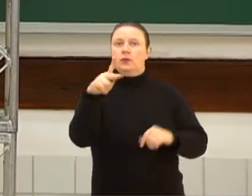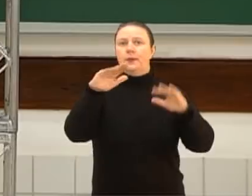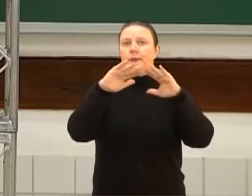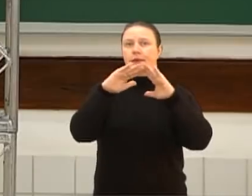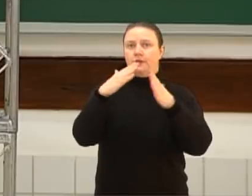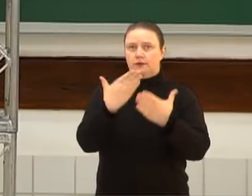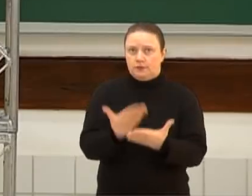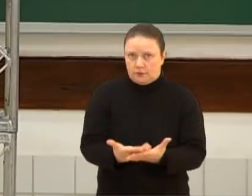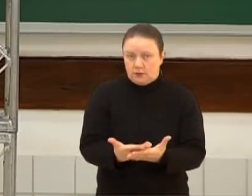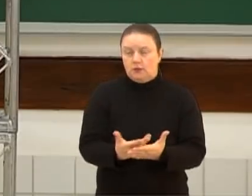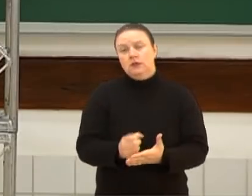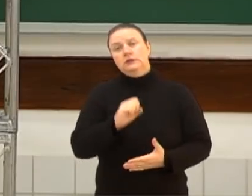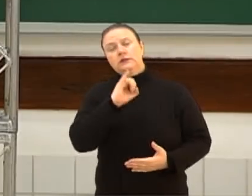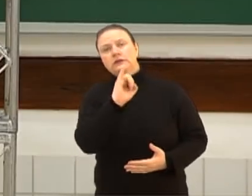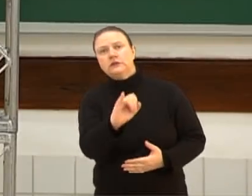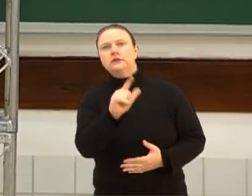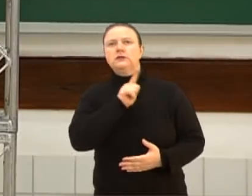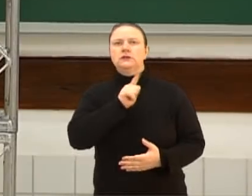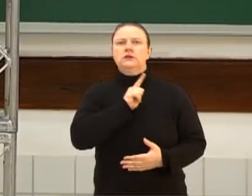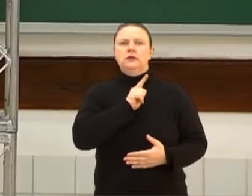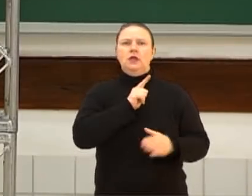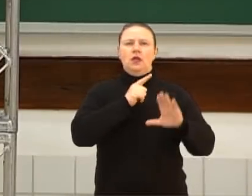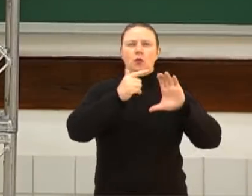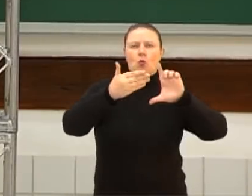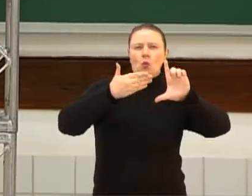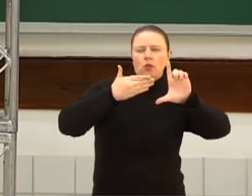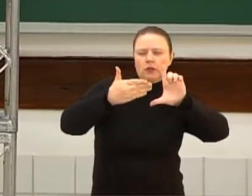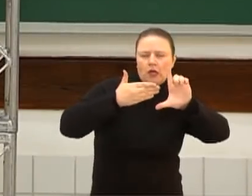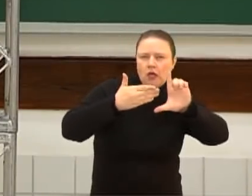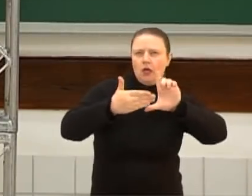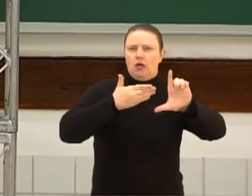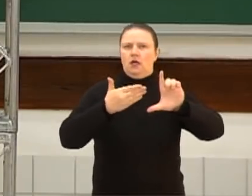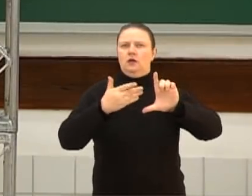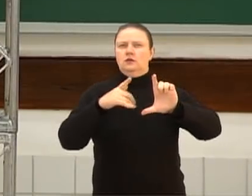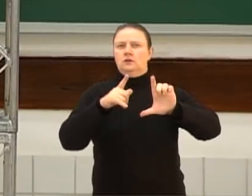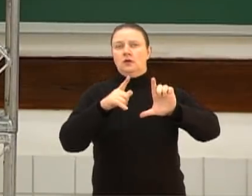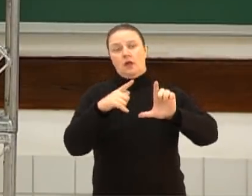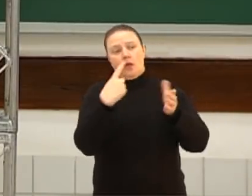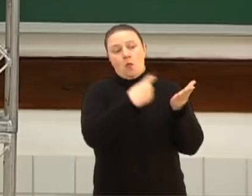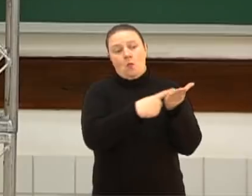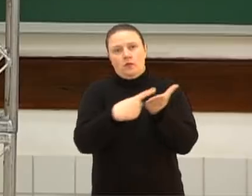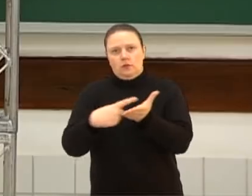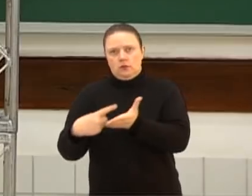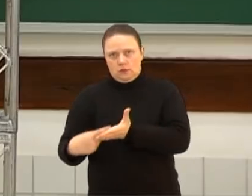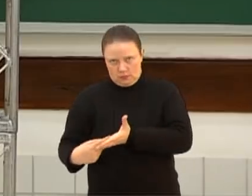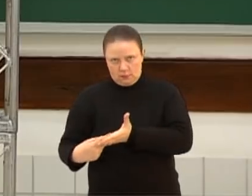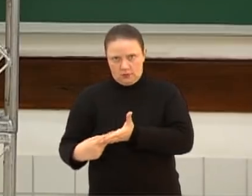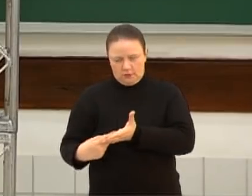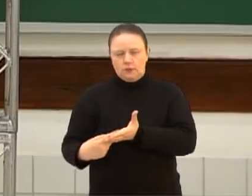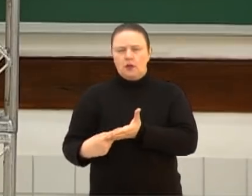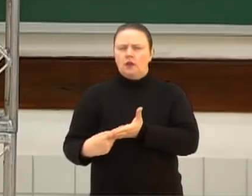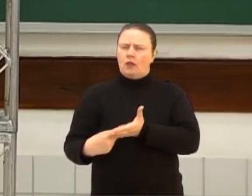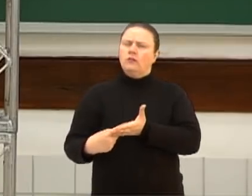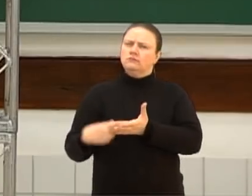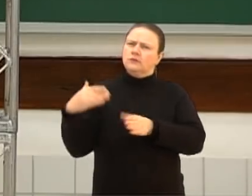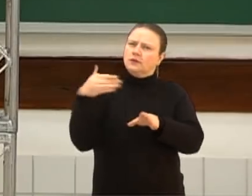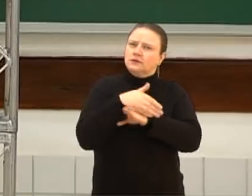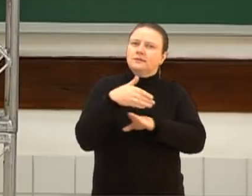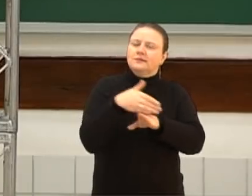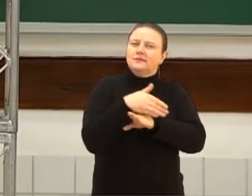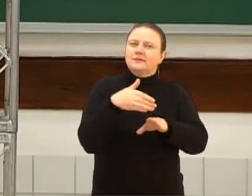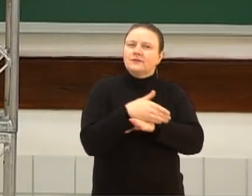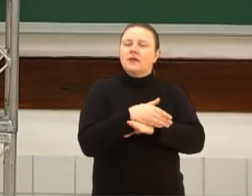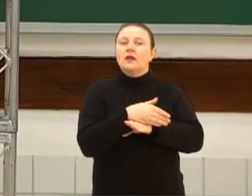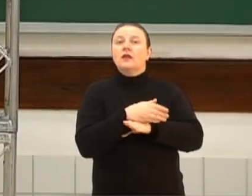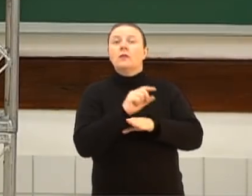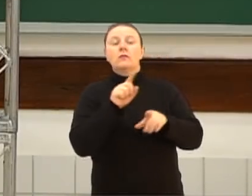caso existam aquelas videoaulas, né, programadas no Meet, enfim. Participe e esteja sempre